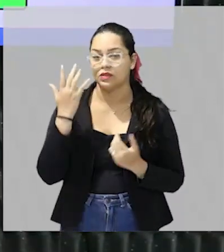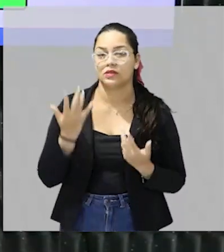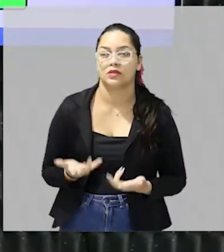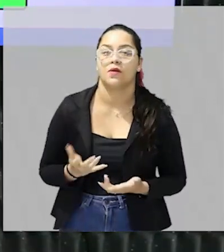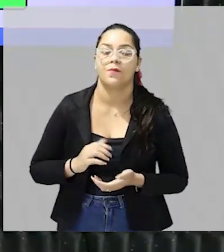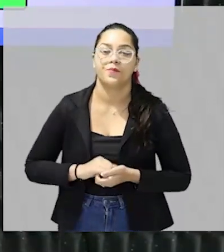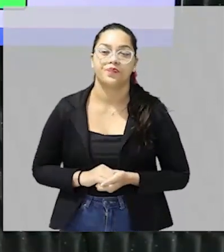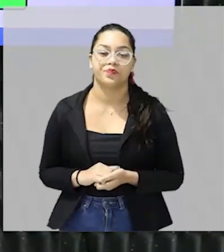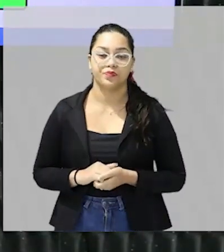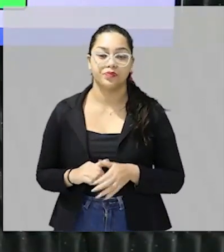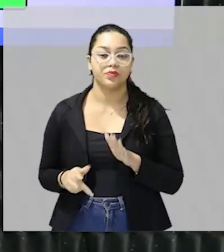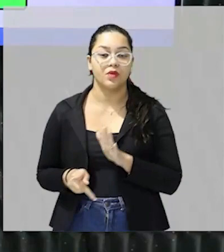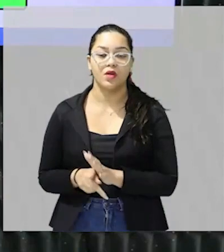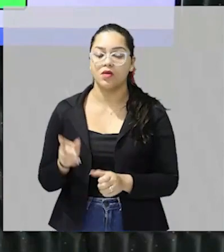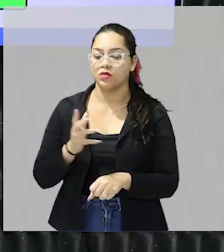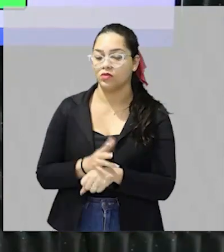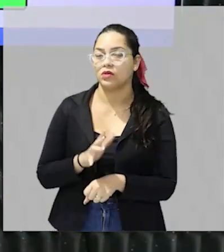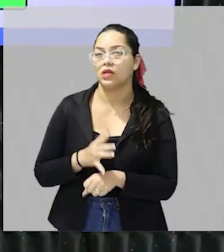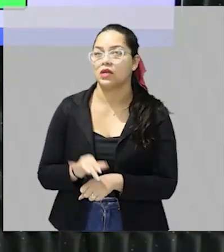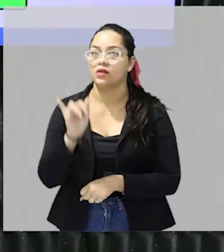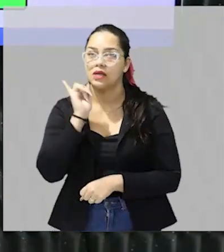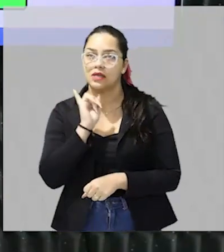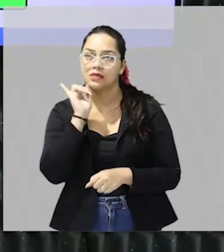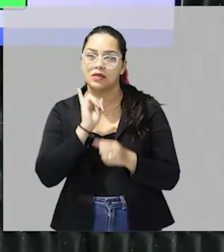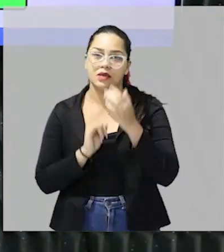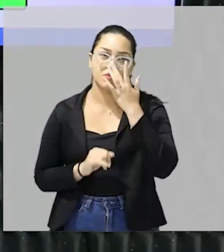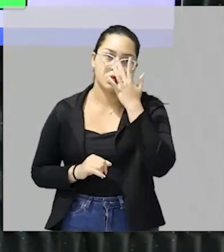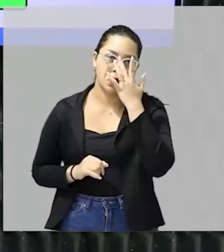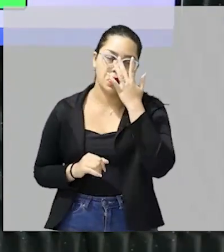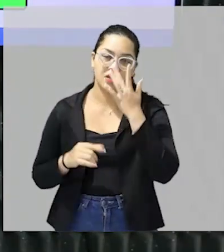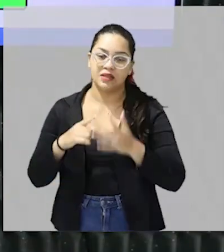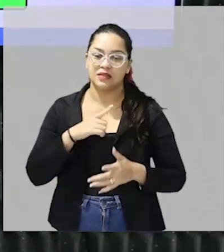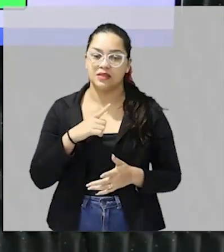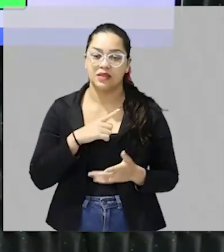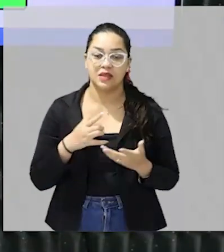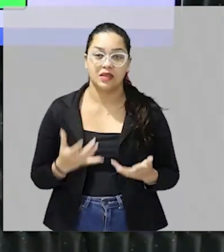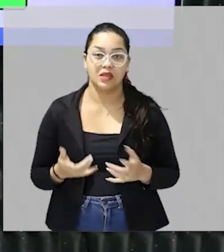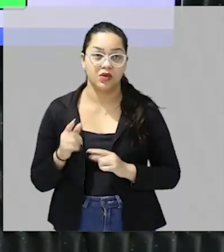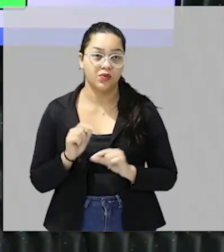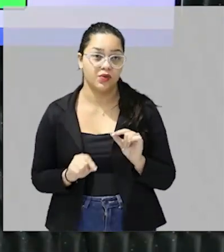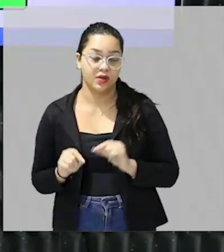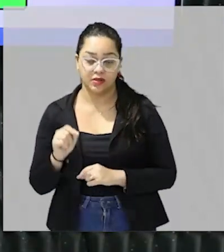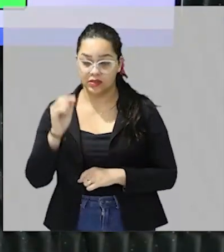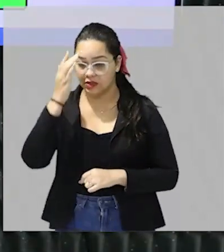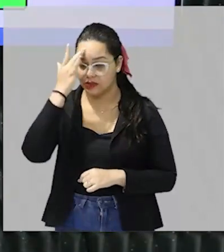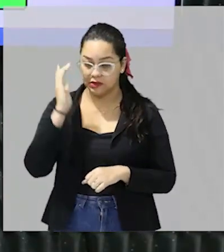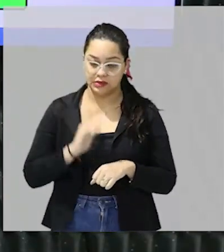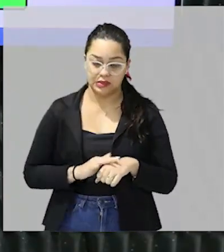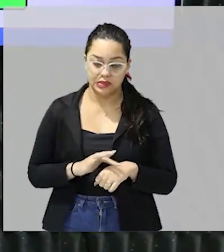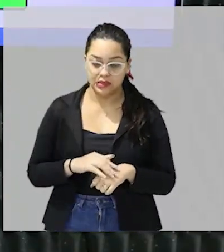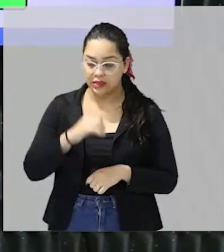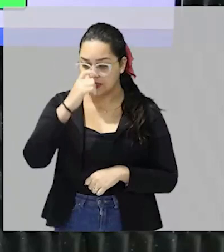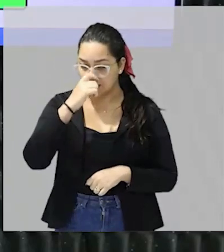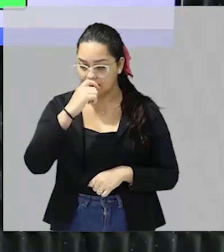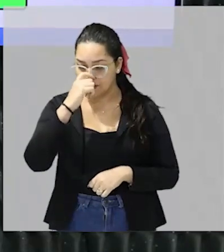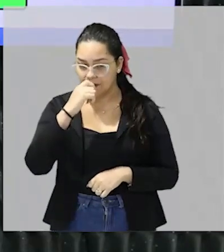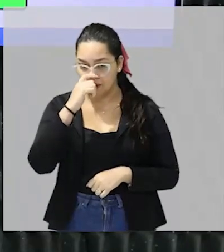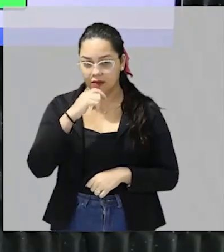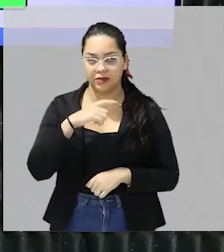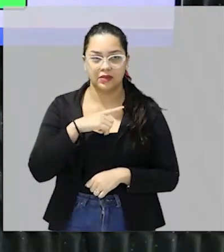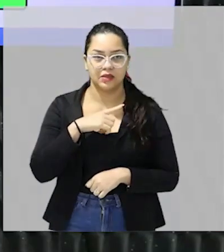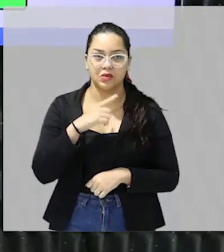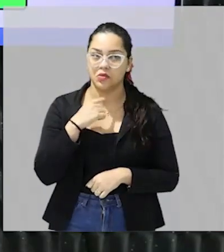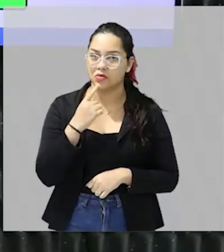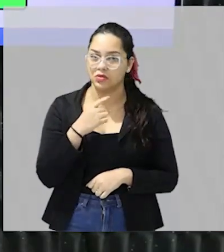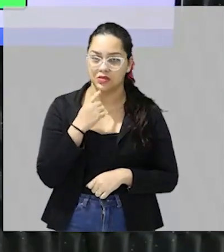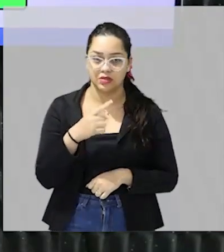as circunstâncias do treino, de repente, houve uma lesão, o indivíduo adoeceu, está gripado, houve alguma coisa, ele não